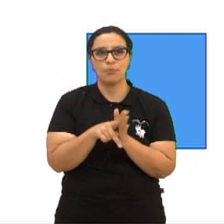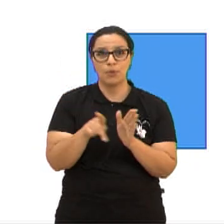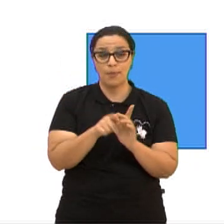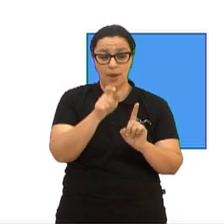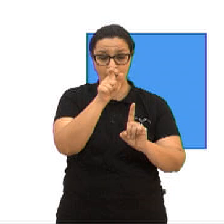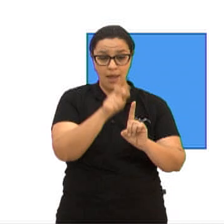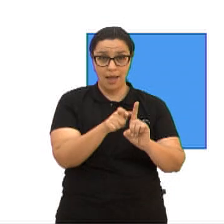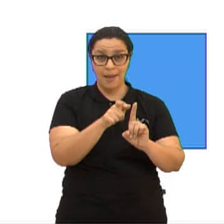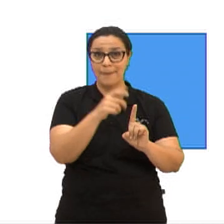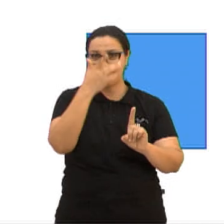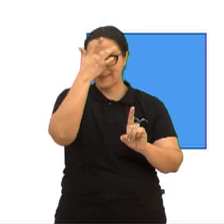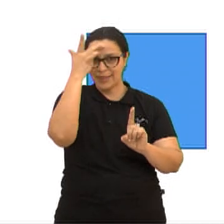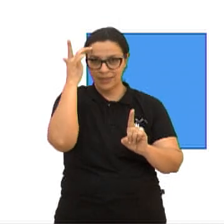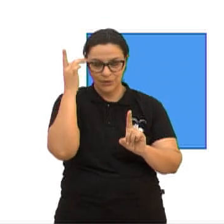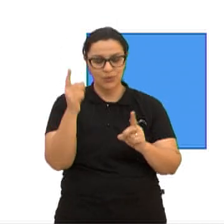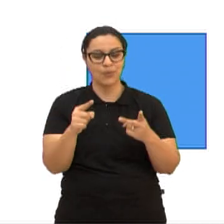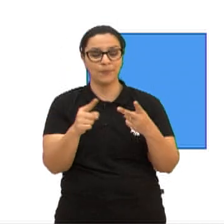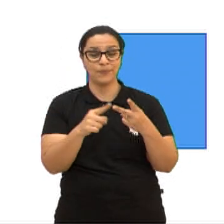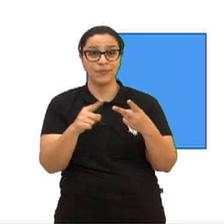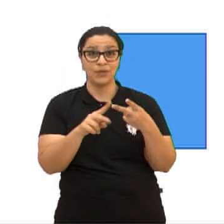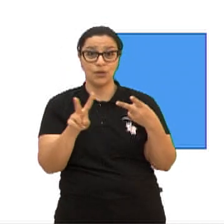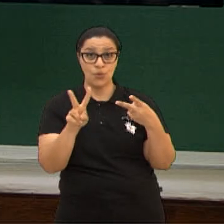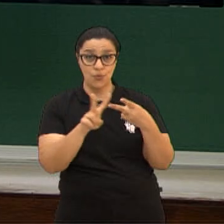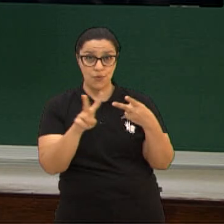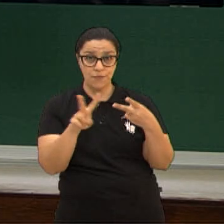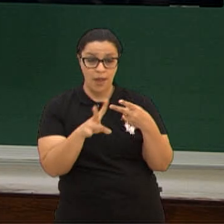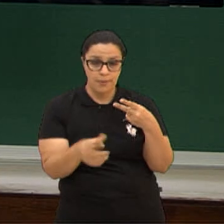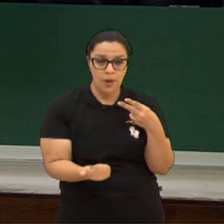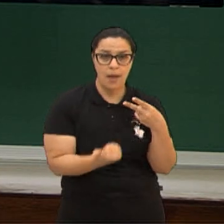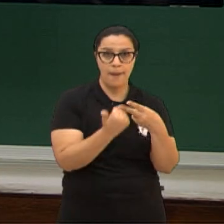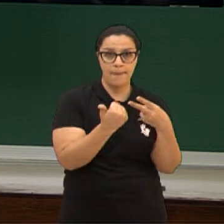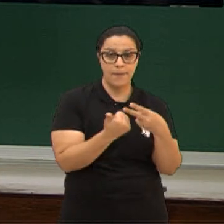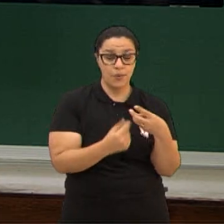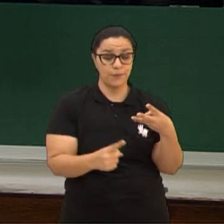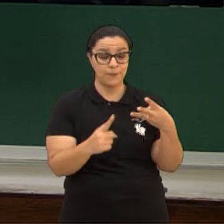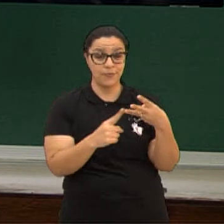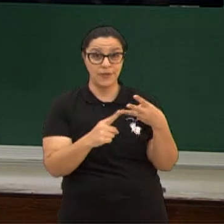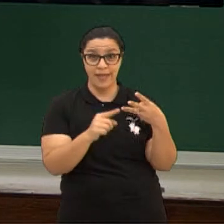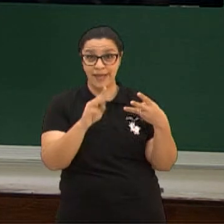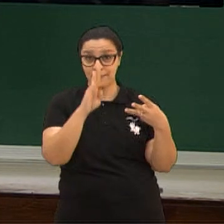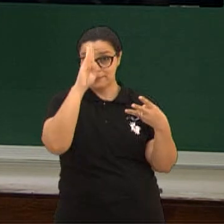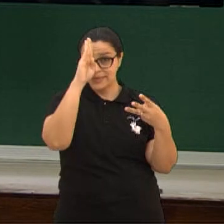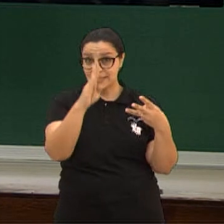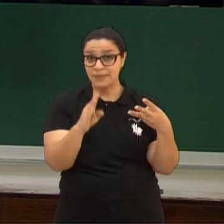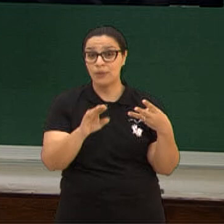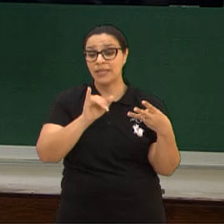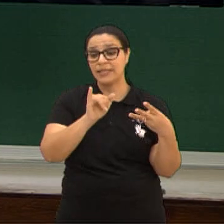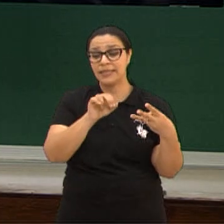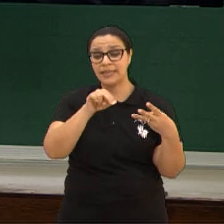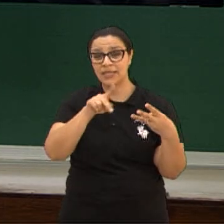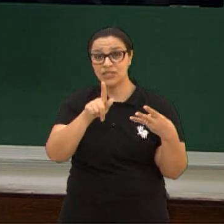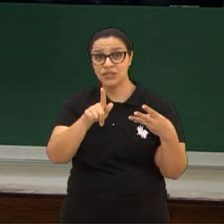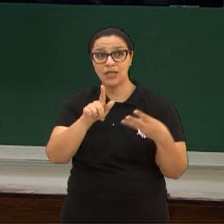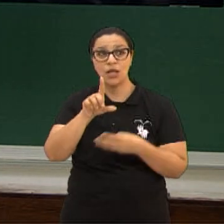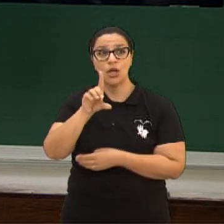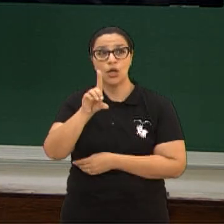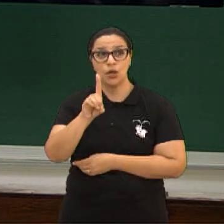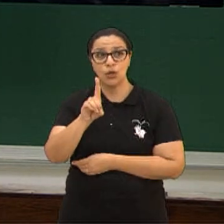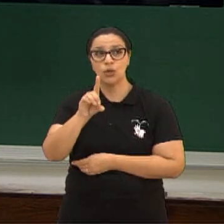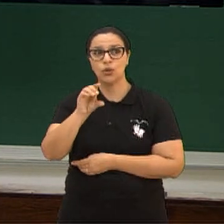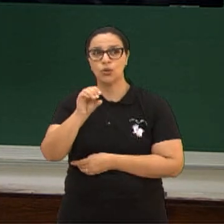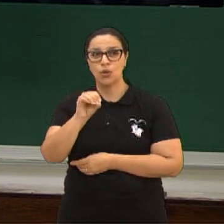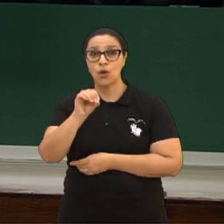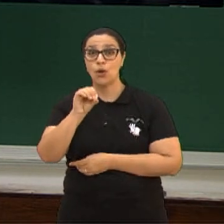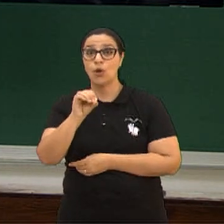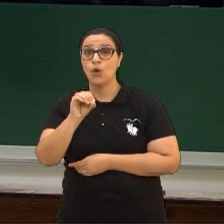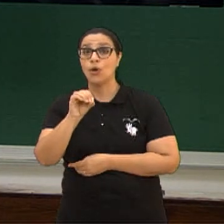o verbo e o verbo principal com terminação ing. What is the boy doing? O que o garoto está